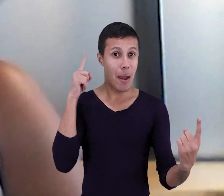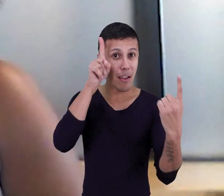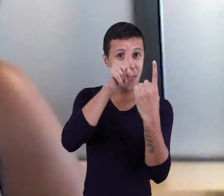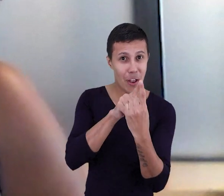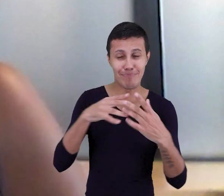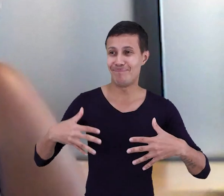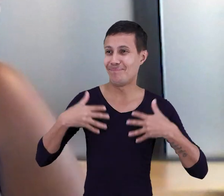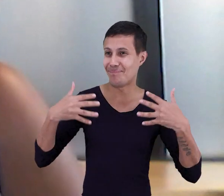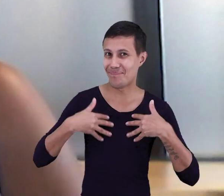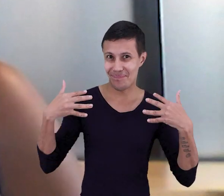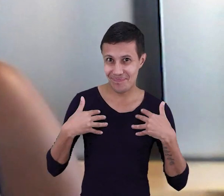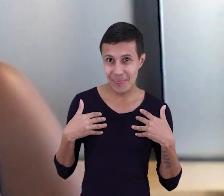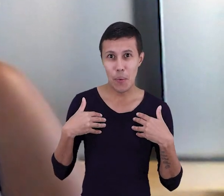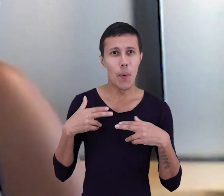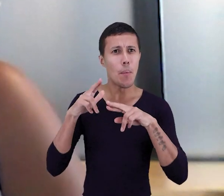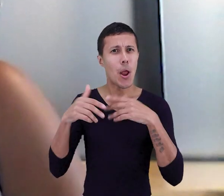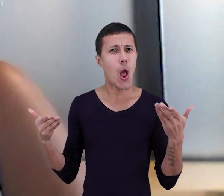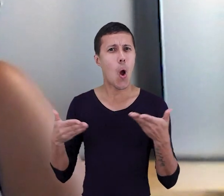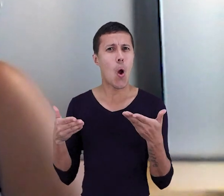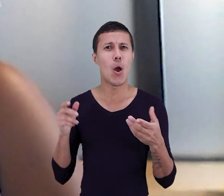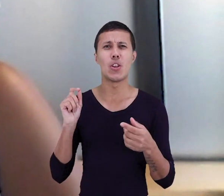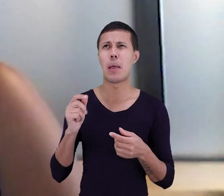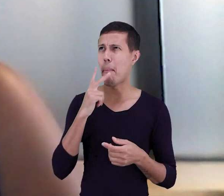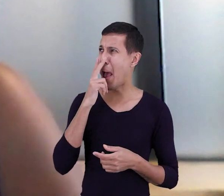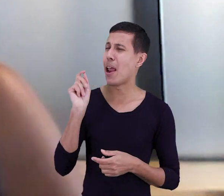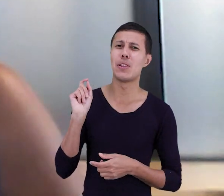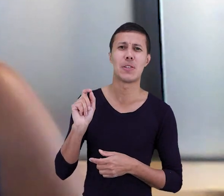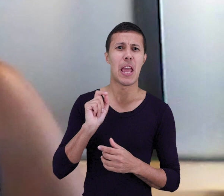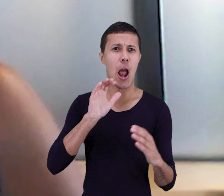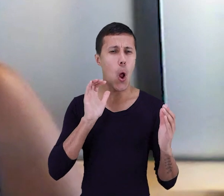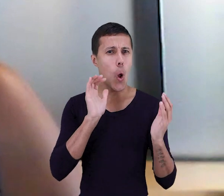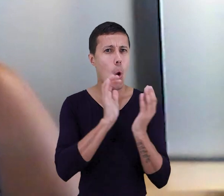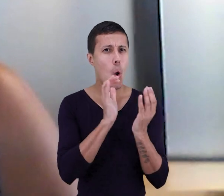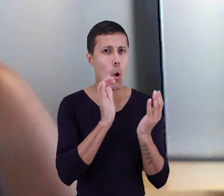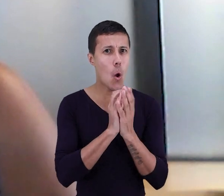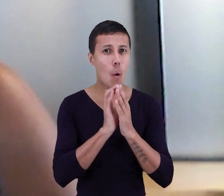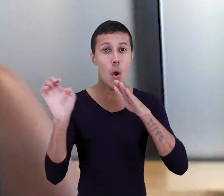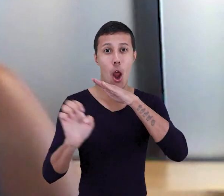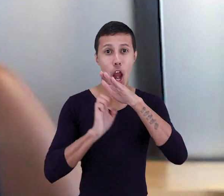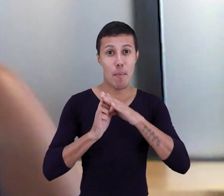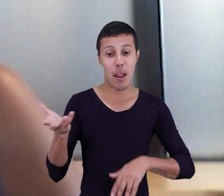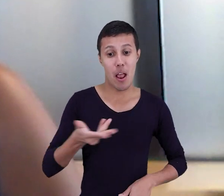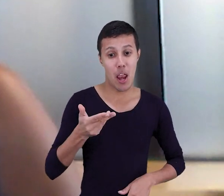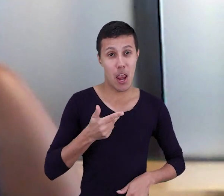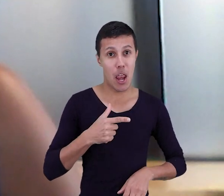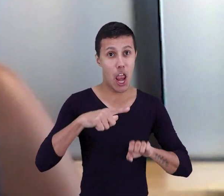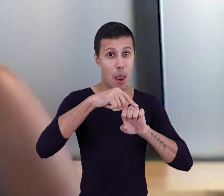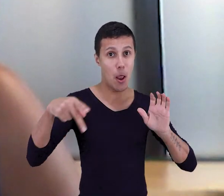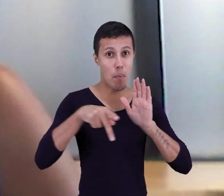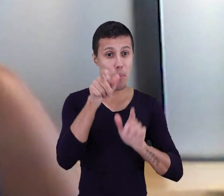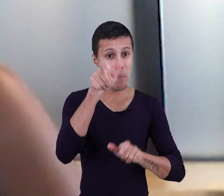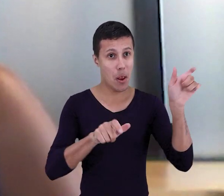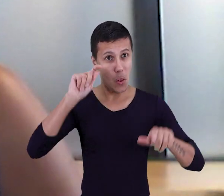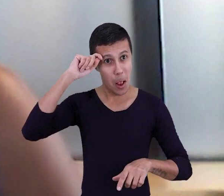uma alegria, assim, pra gente, né? Hoje, se eu salvo engano, é um grupo de empresas aceleradas por empreendedores pretos, é um